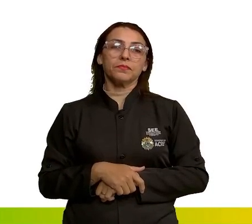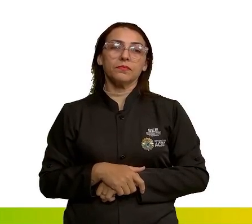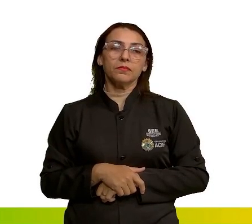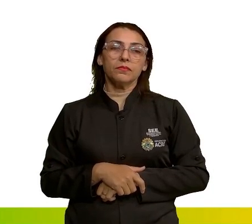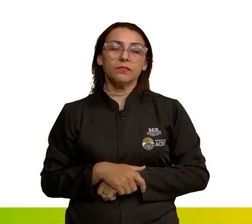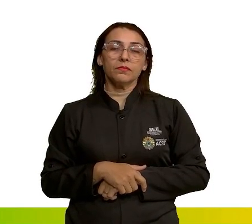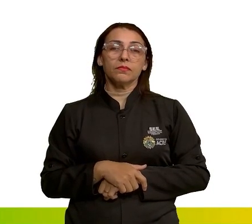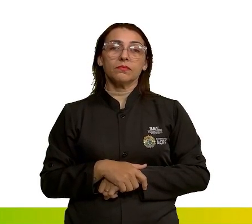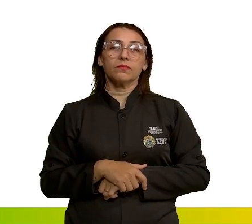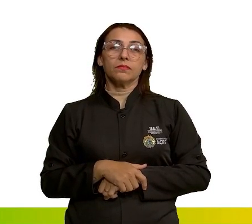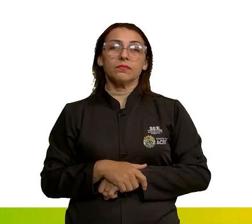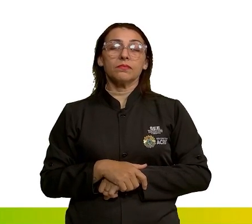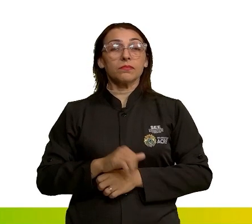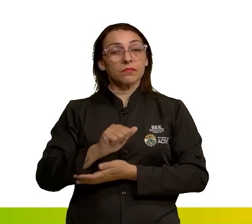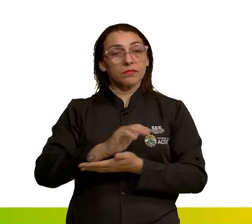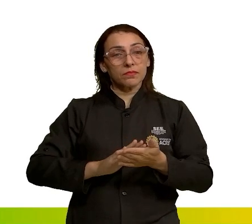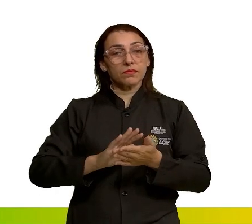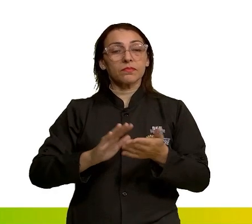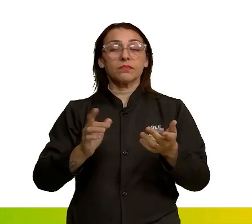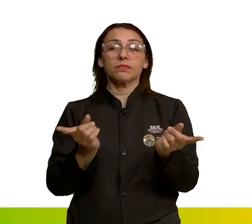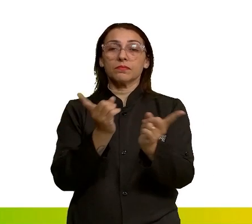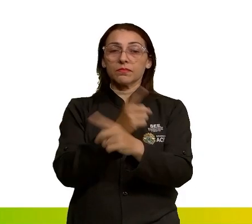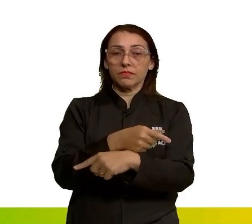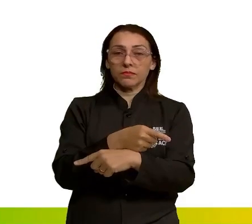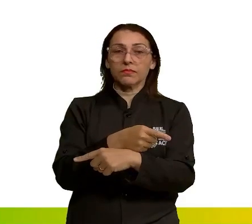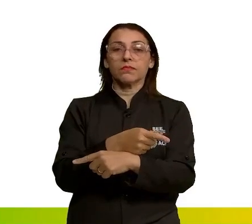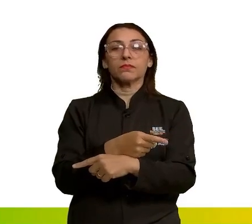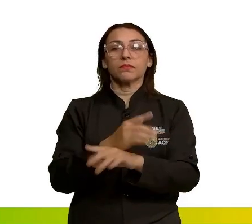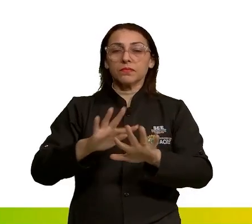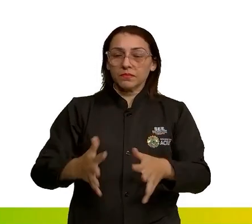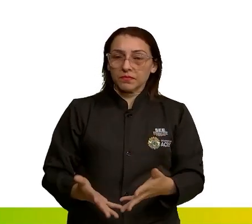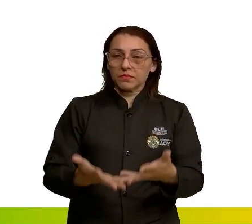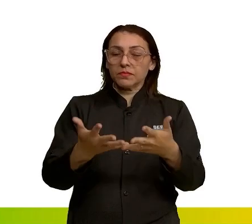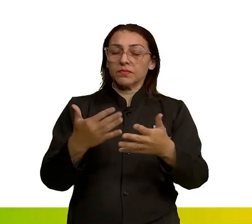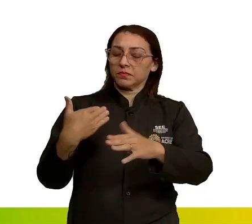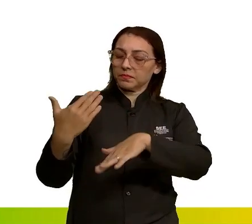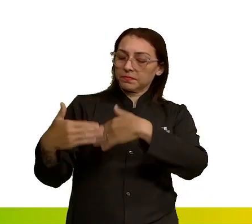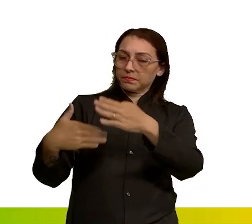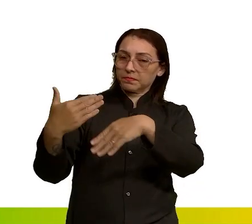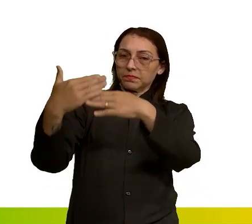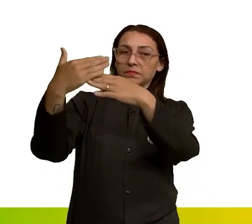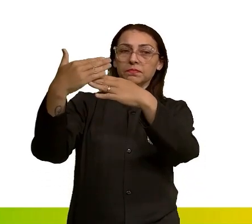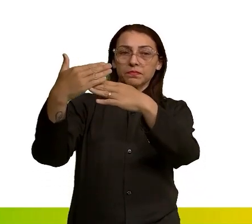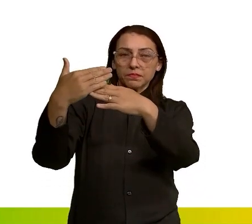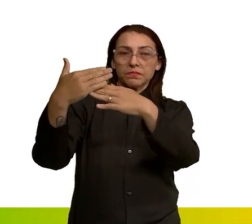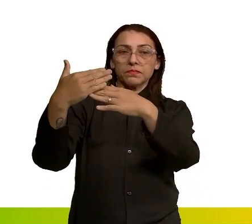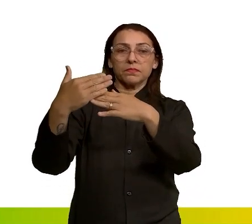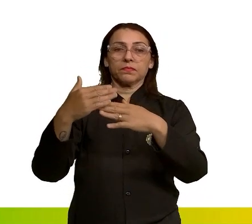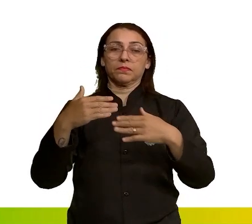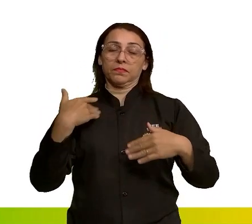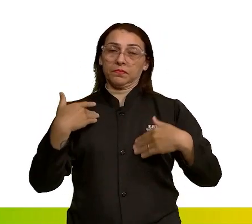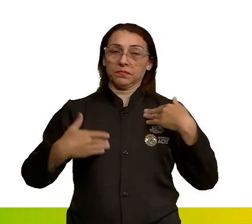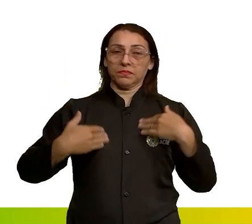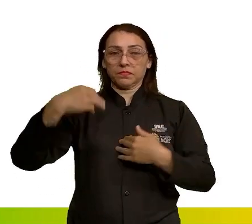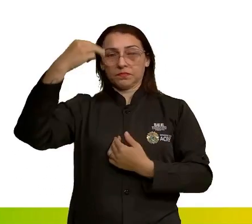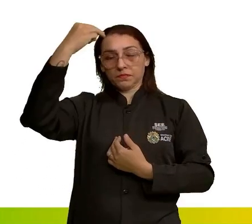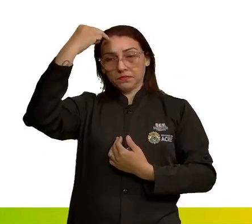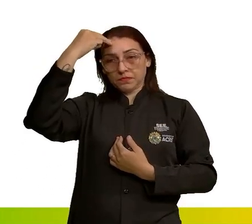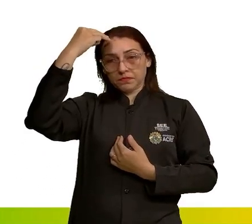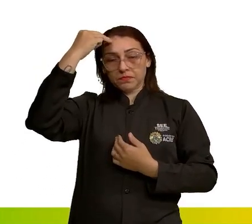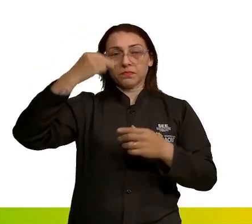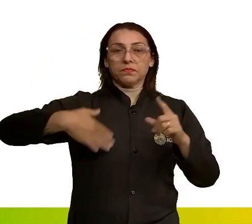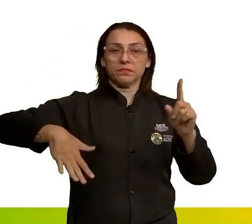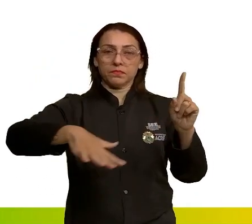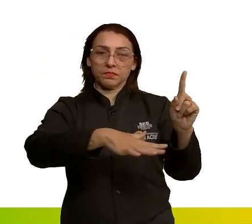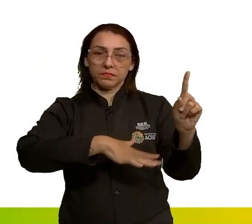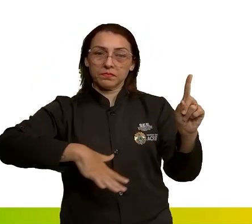Então, atividades alternativas. Então, a gente deve desenvolver atividades que estimulem o